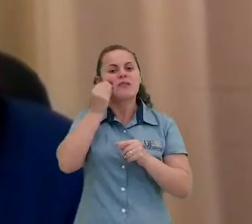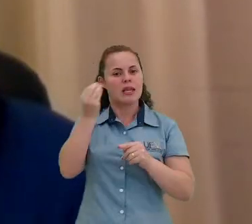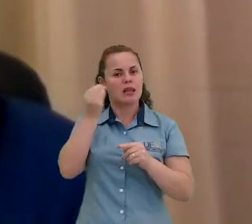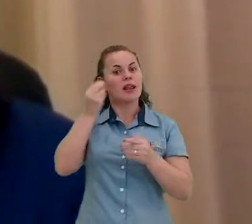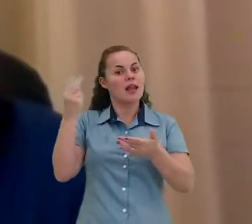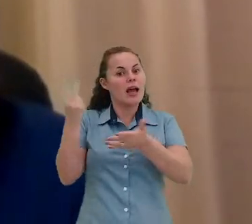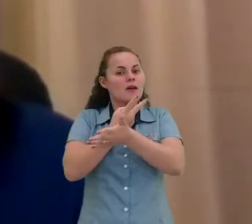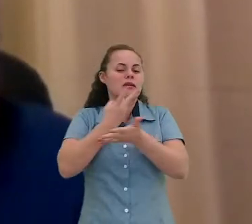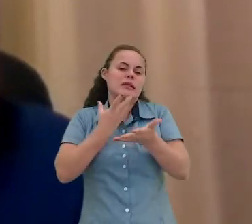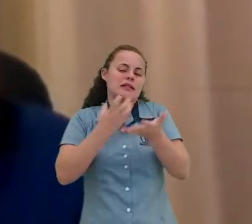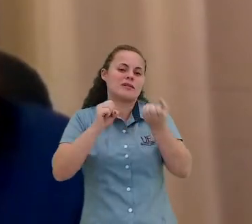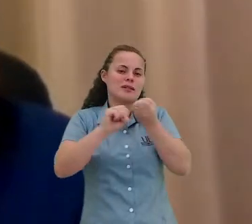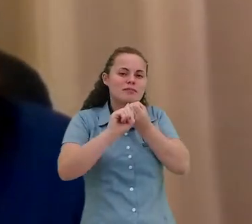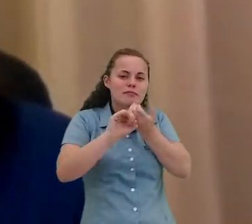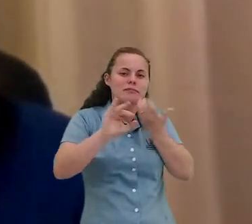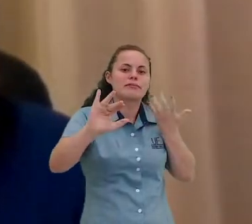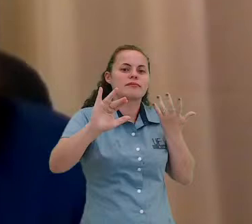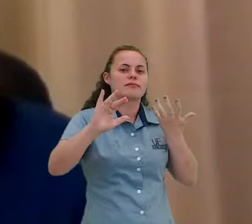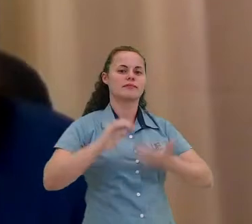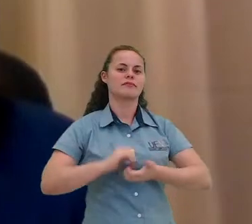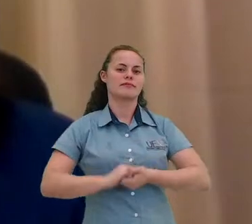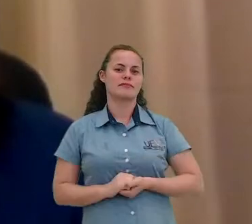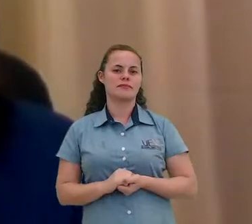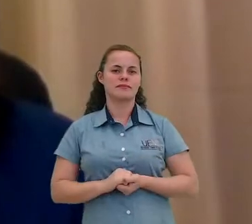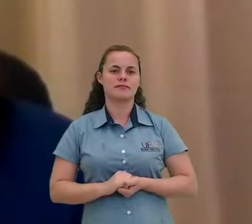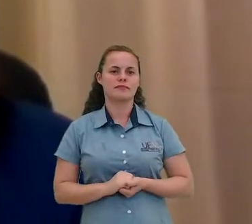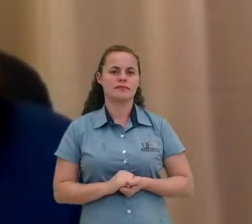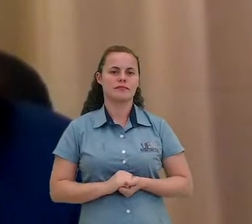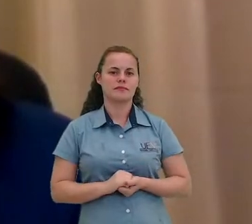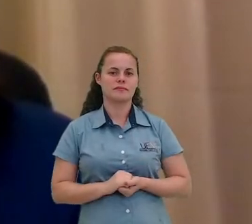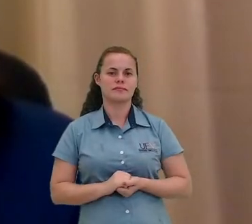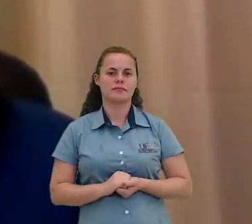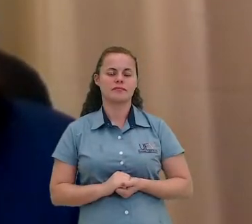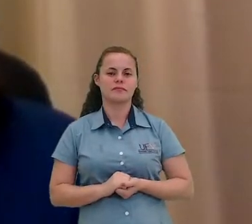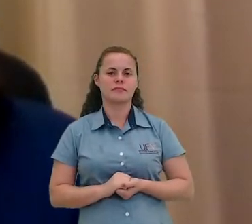aconteça da melhor forma possível aqui.